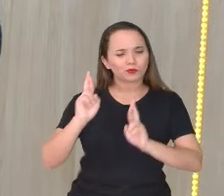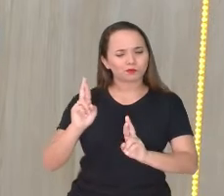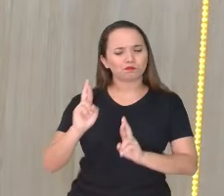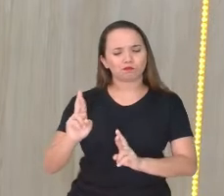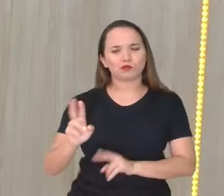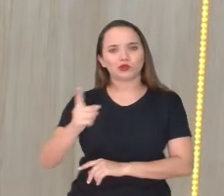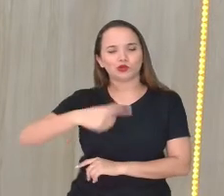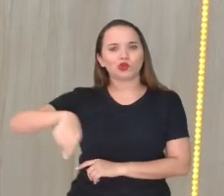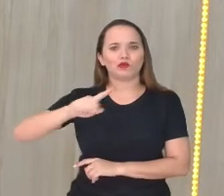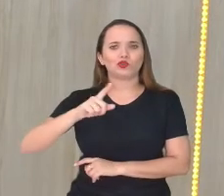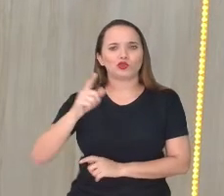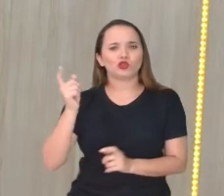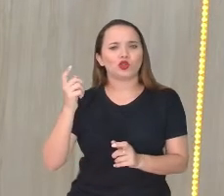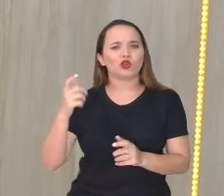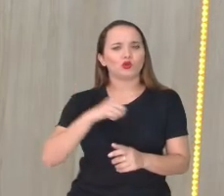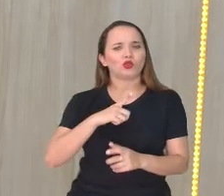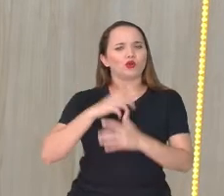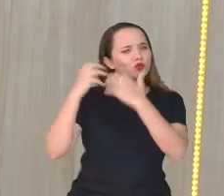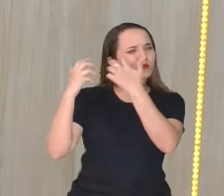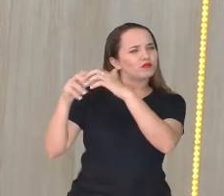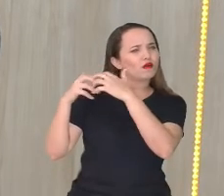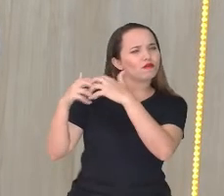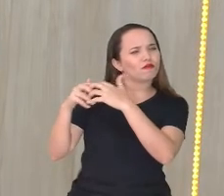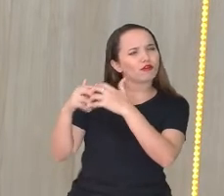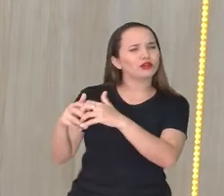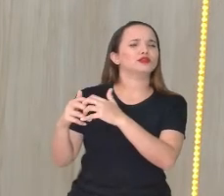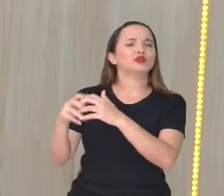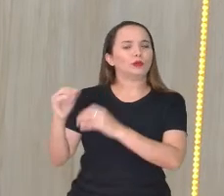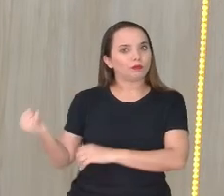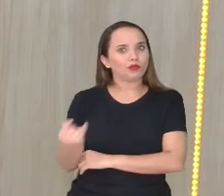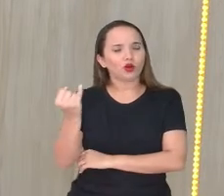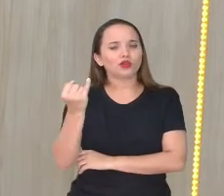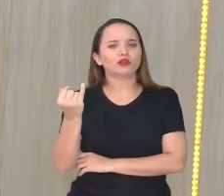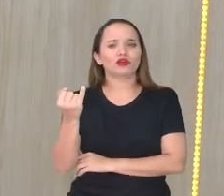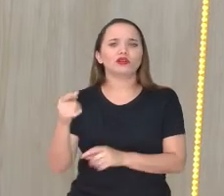tenha contemplado uma reflexão